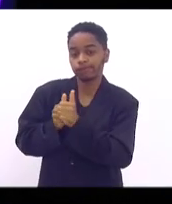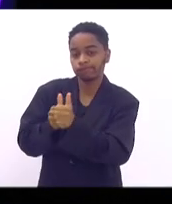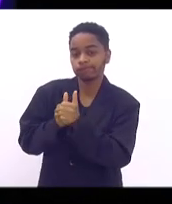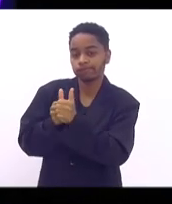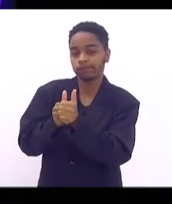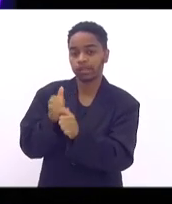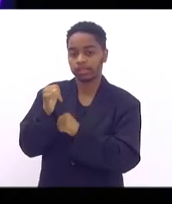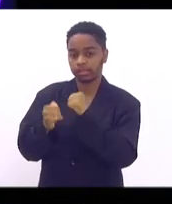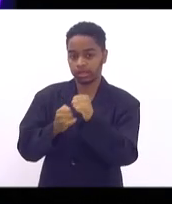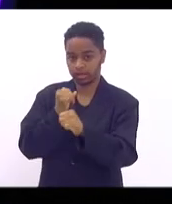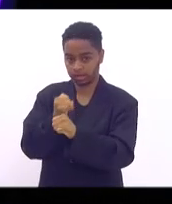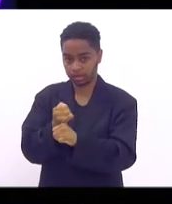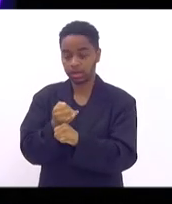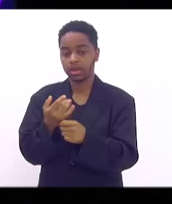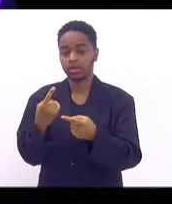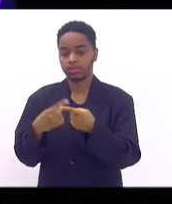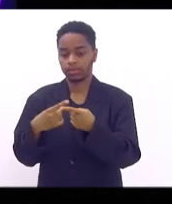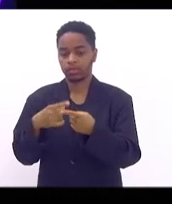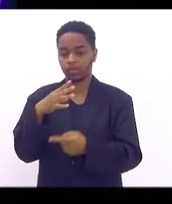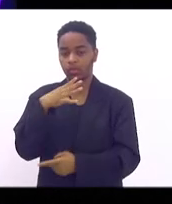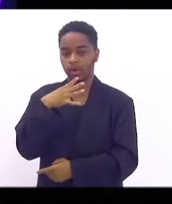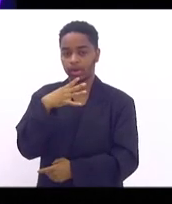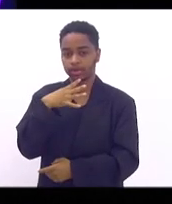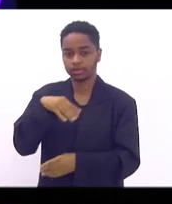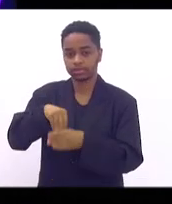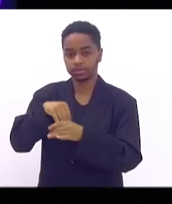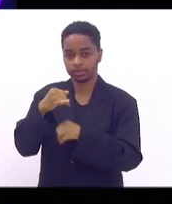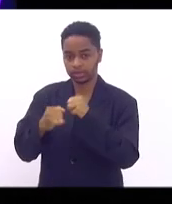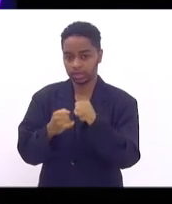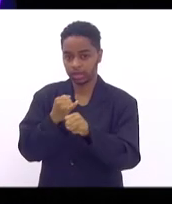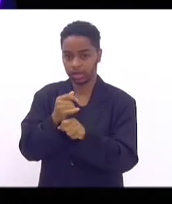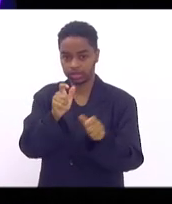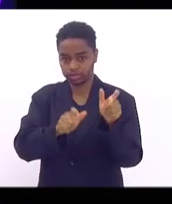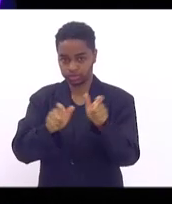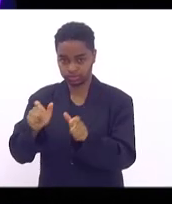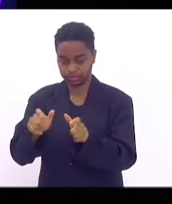os sujeitos por um aplicativo de relacionamento, supostamente de São Paulo,